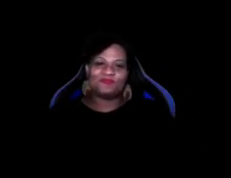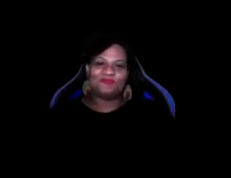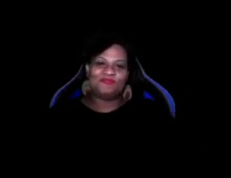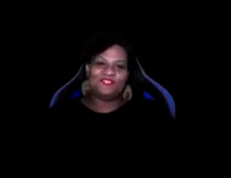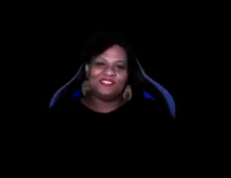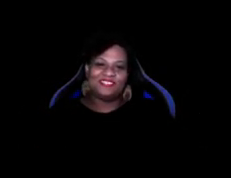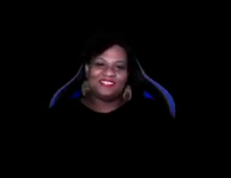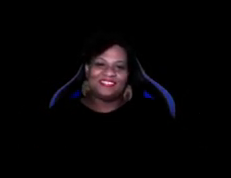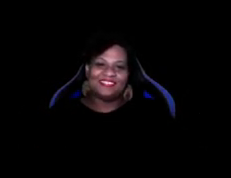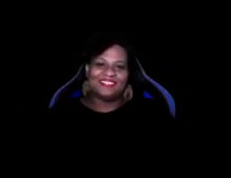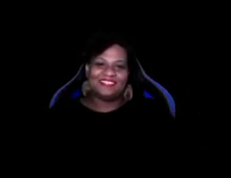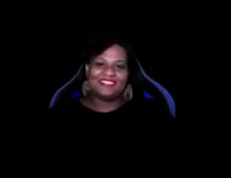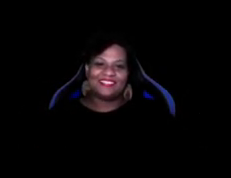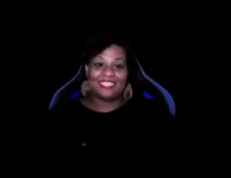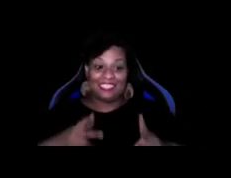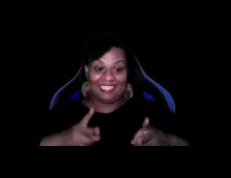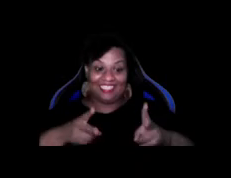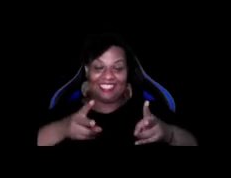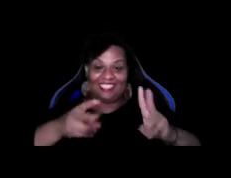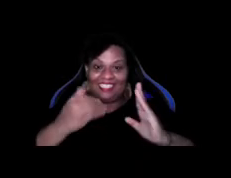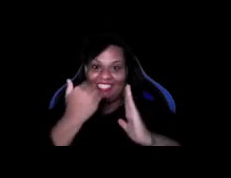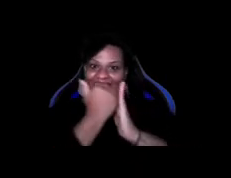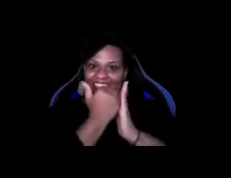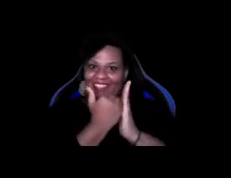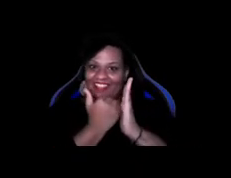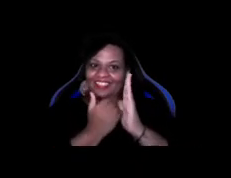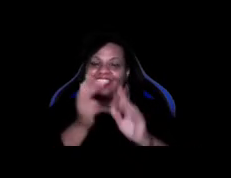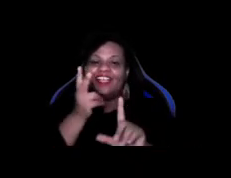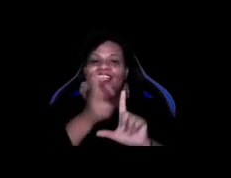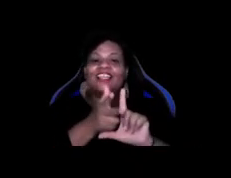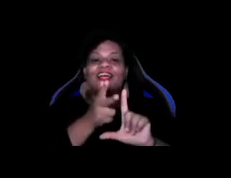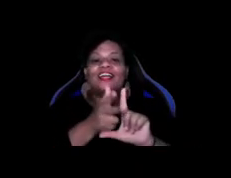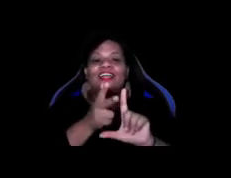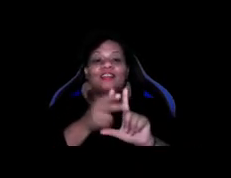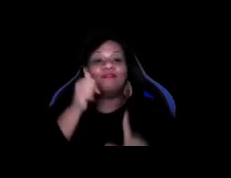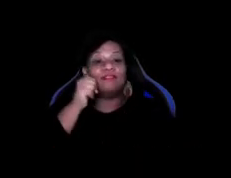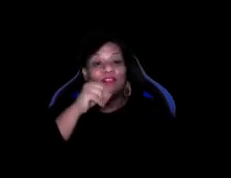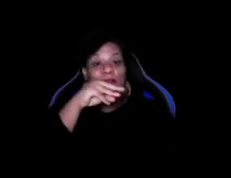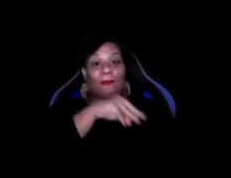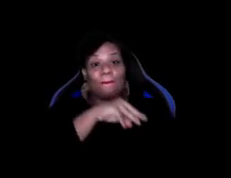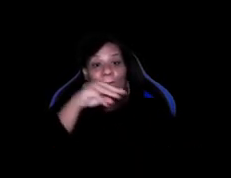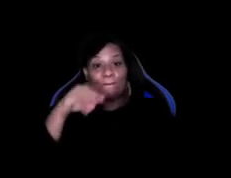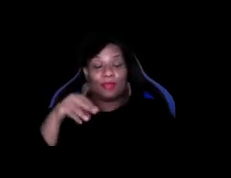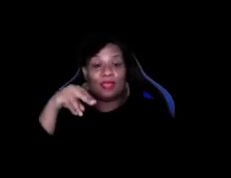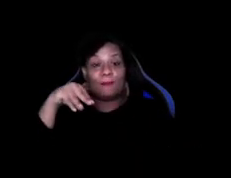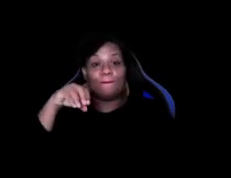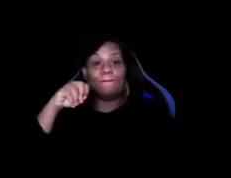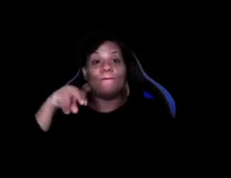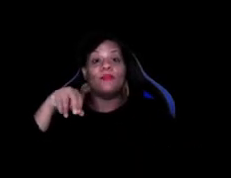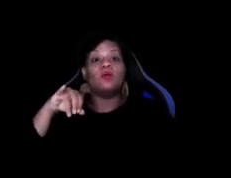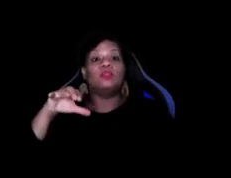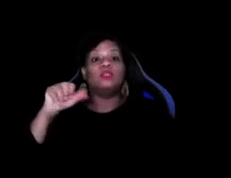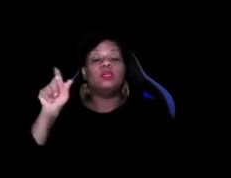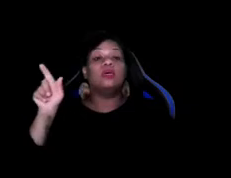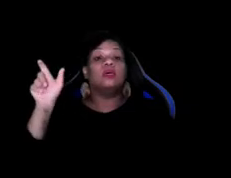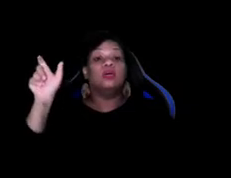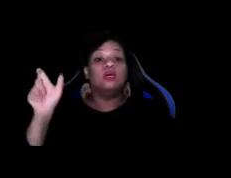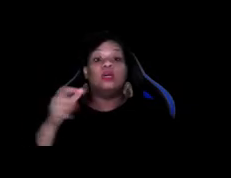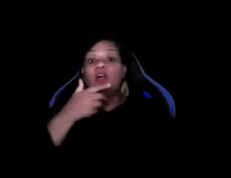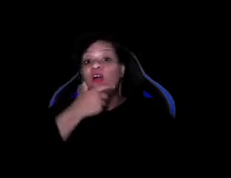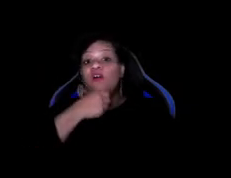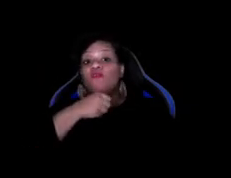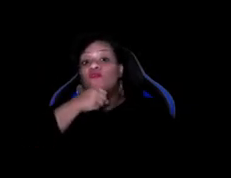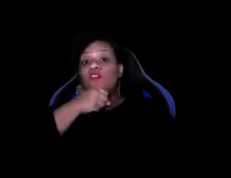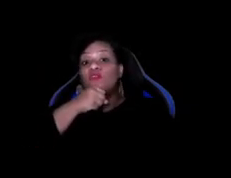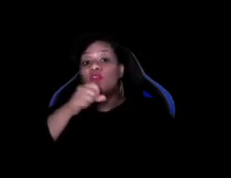seguindo aqui a nossa programação de lives, né? A mestra Mônica Millet, ela é neta sanguínea de mãe menininha